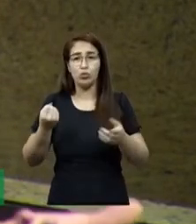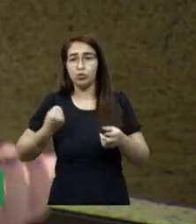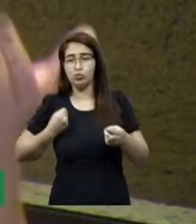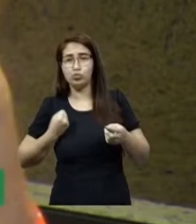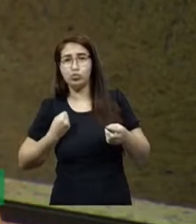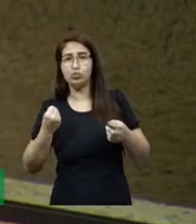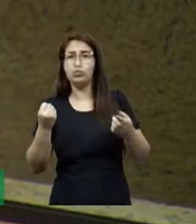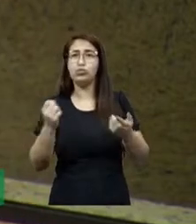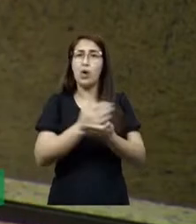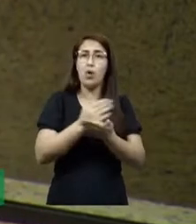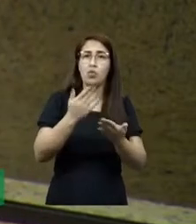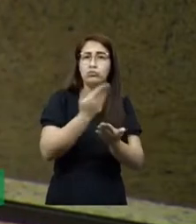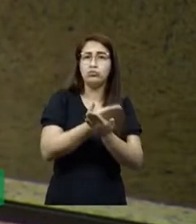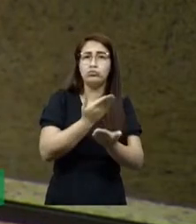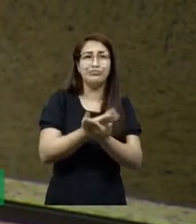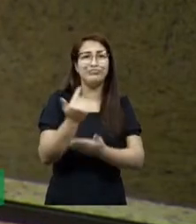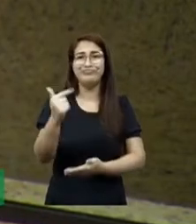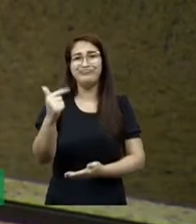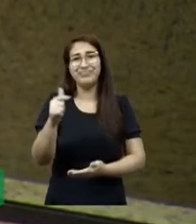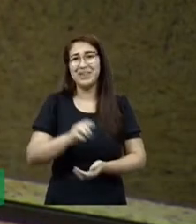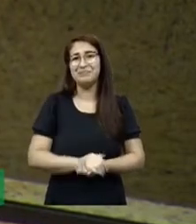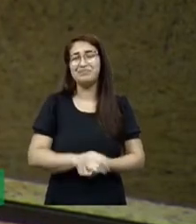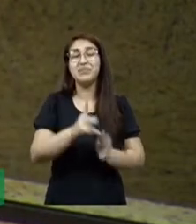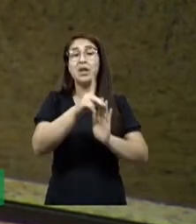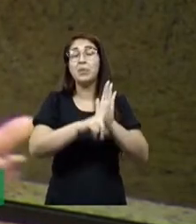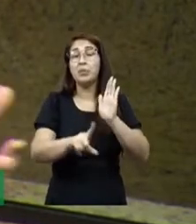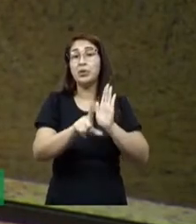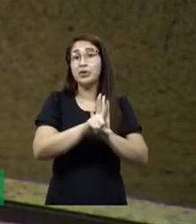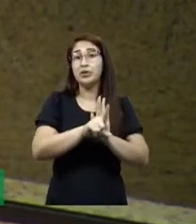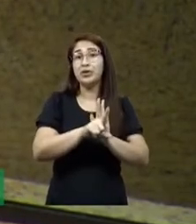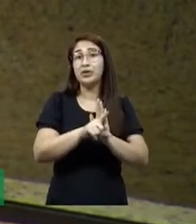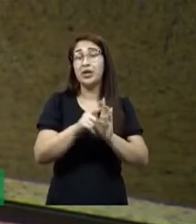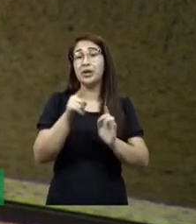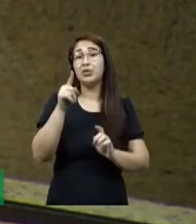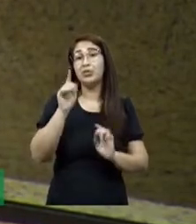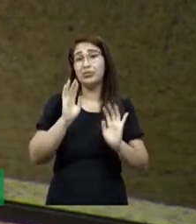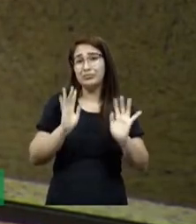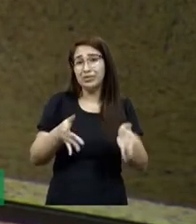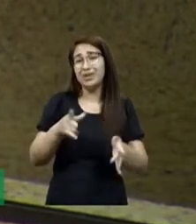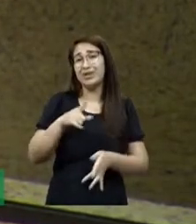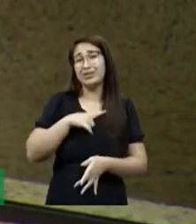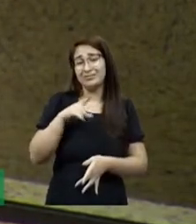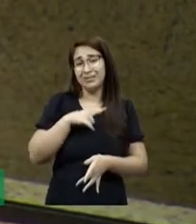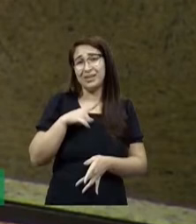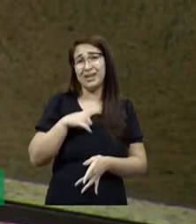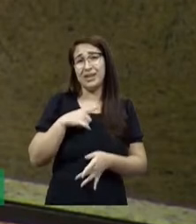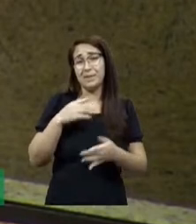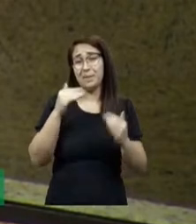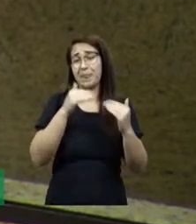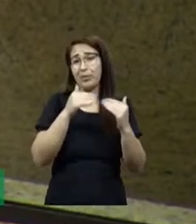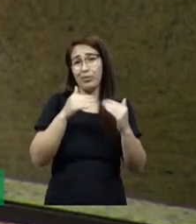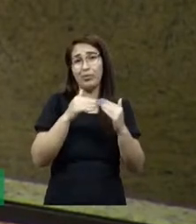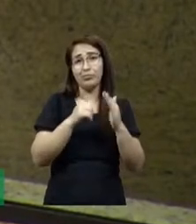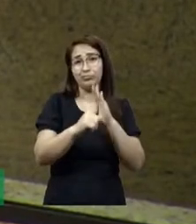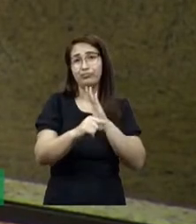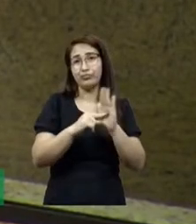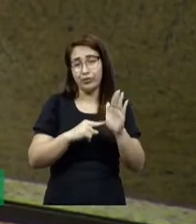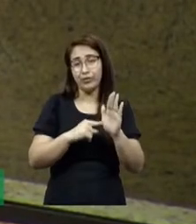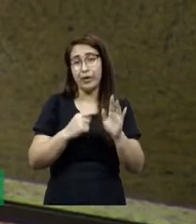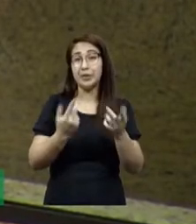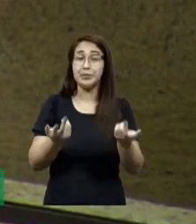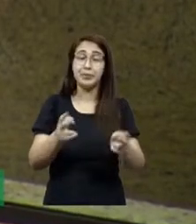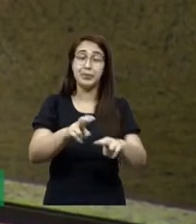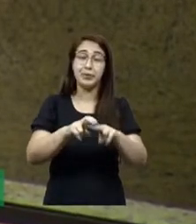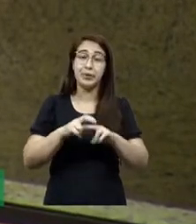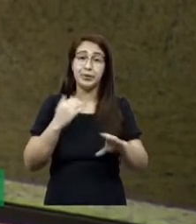E aí o projeto previa a regulamentação, mas ele é autoaplicável, então eu concordo com o veto, por isso que eu